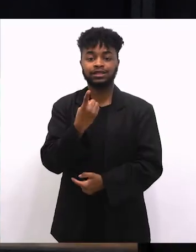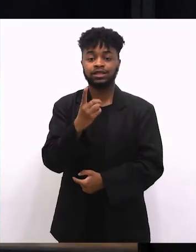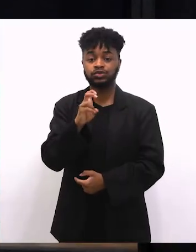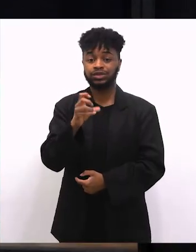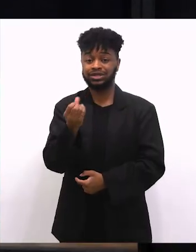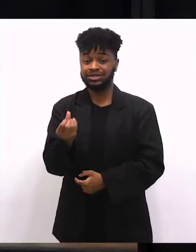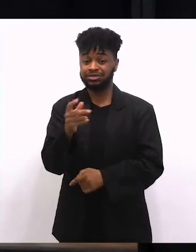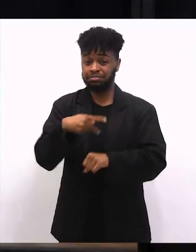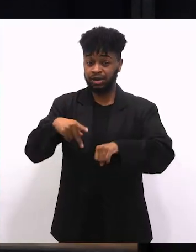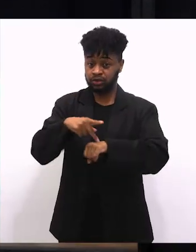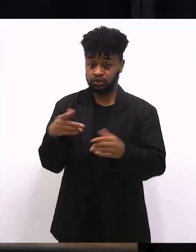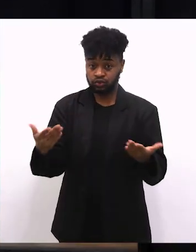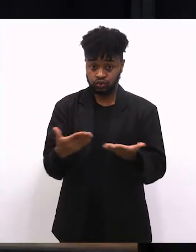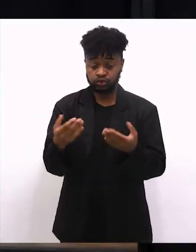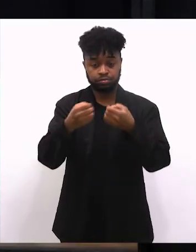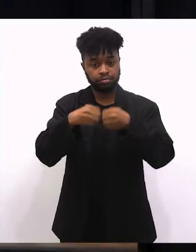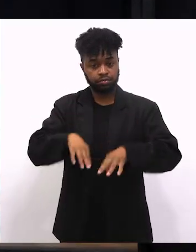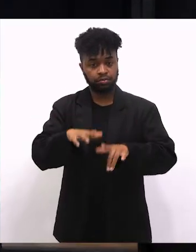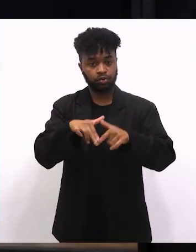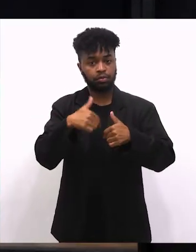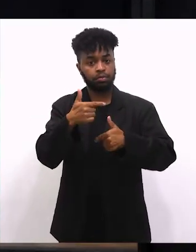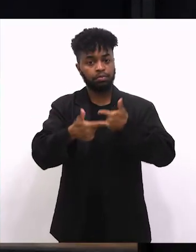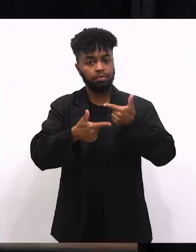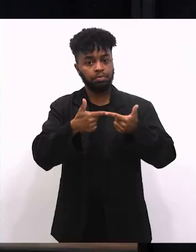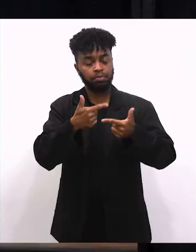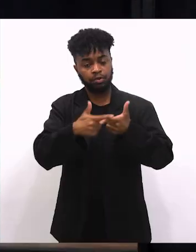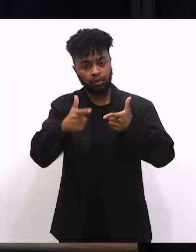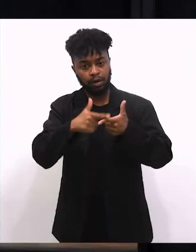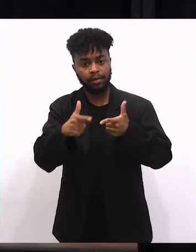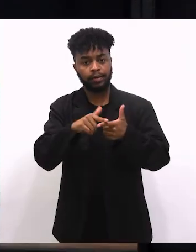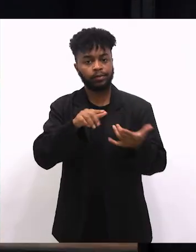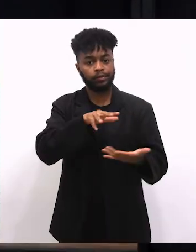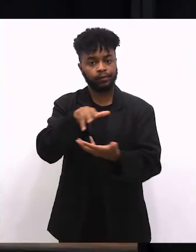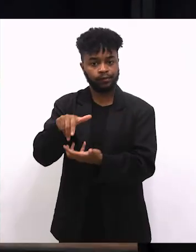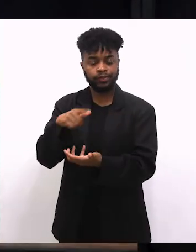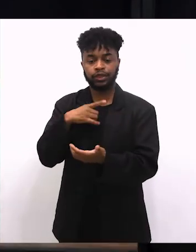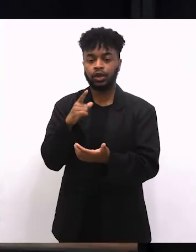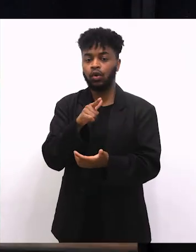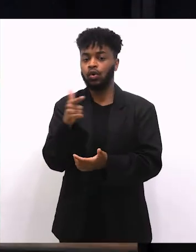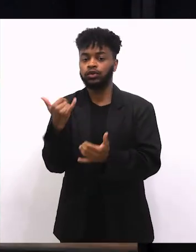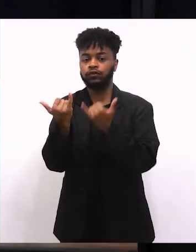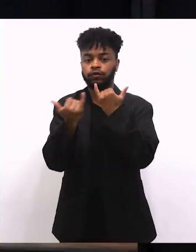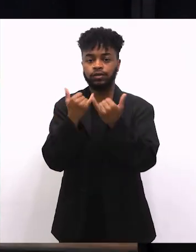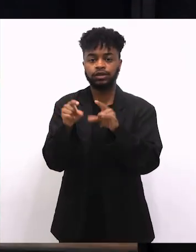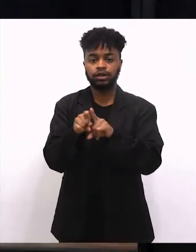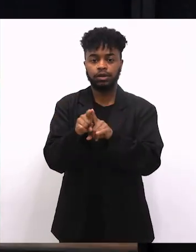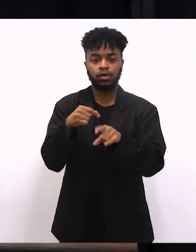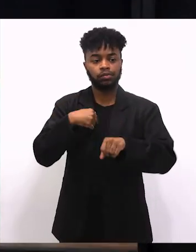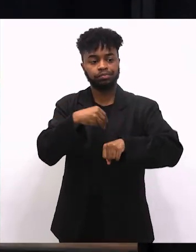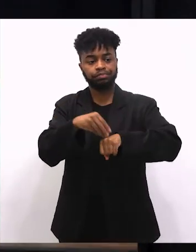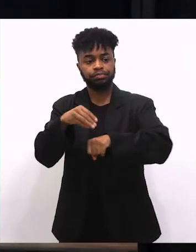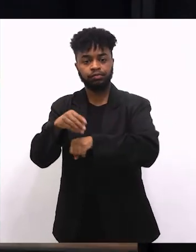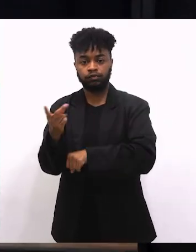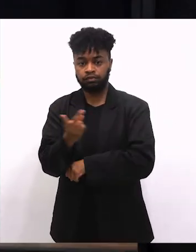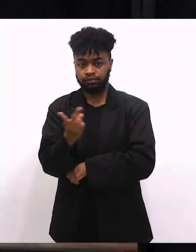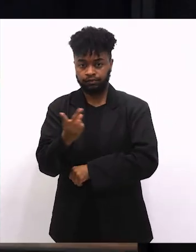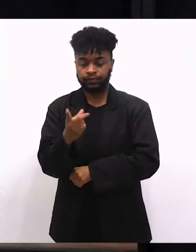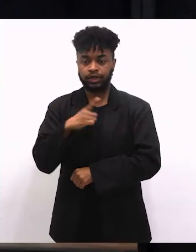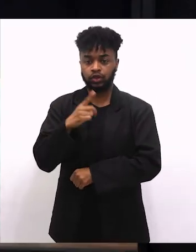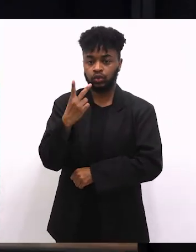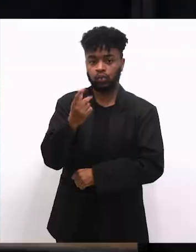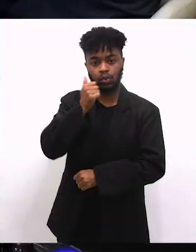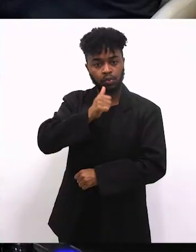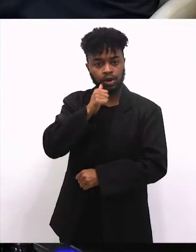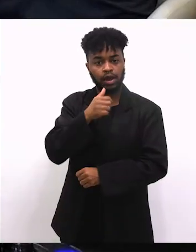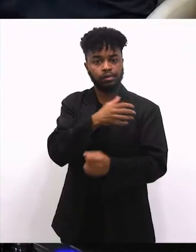156 países hoje afetados por esse problema internacional. E aí traz um outro dado que eu queria compartilhar com vocês